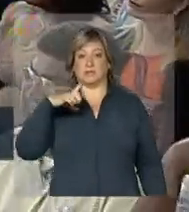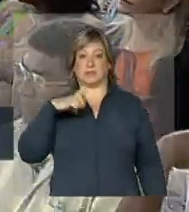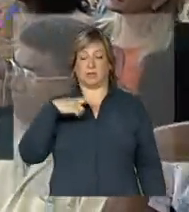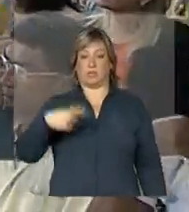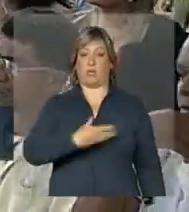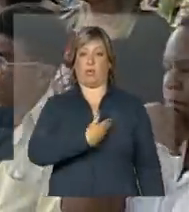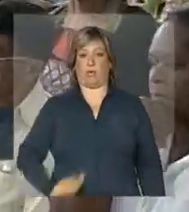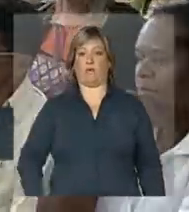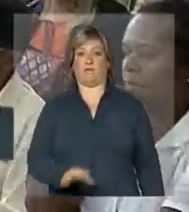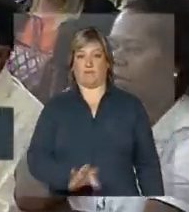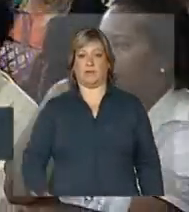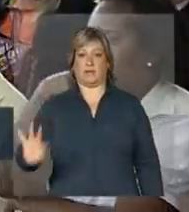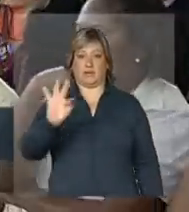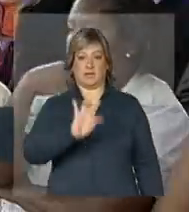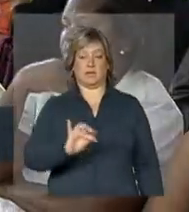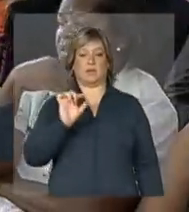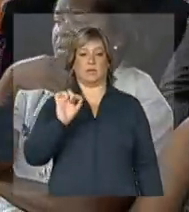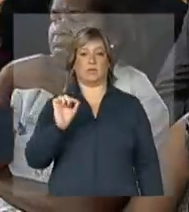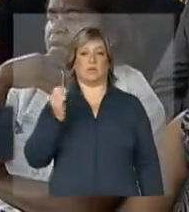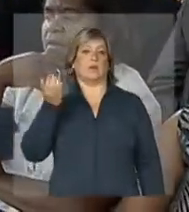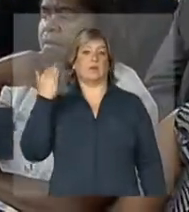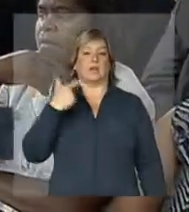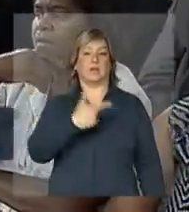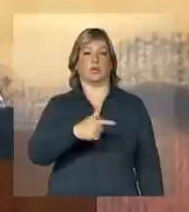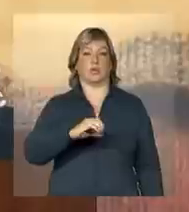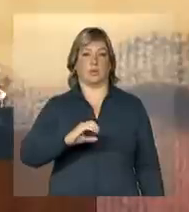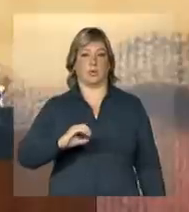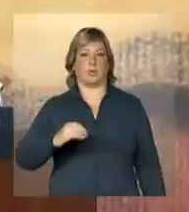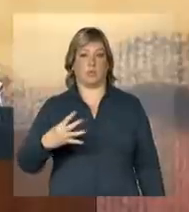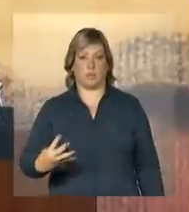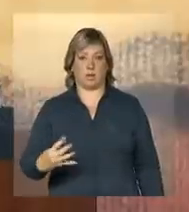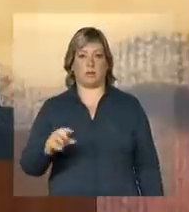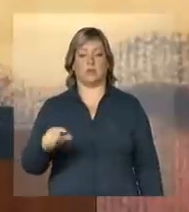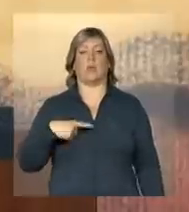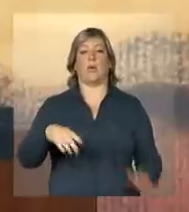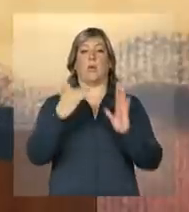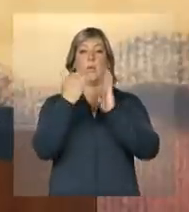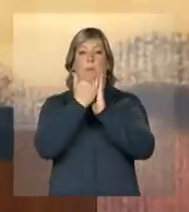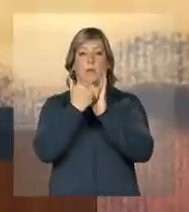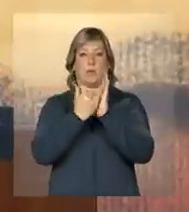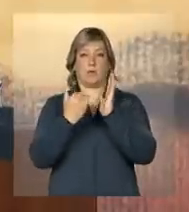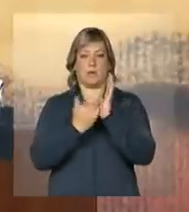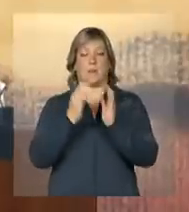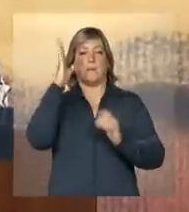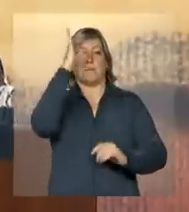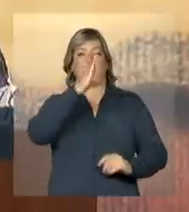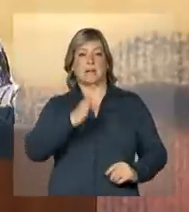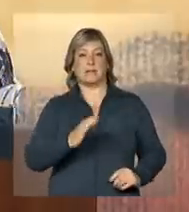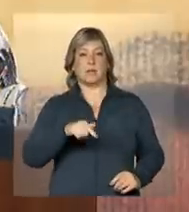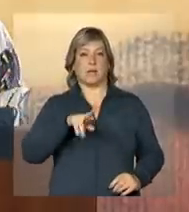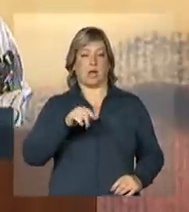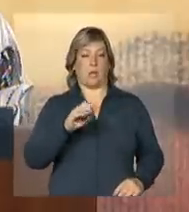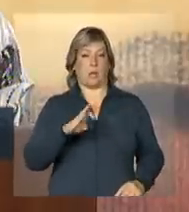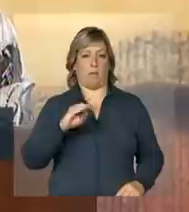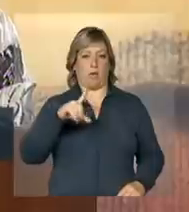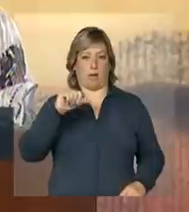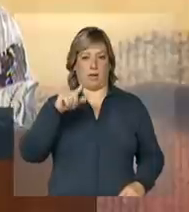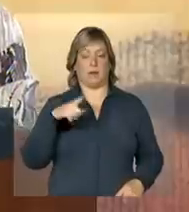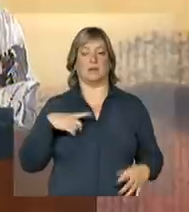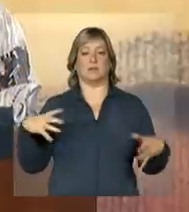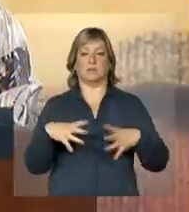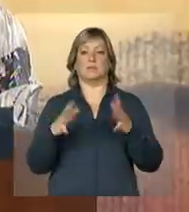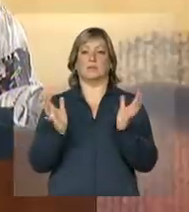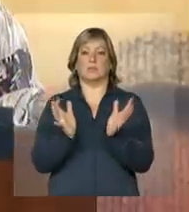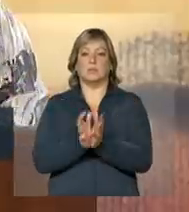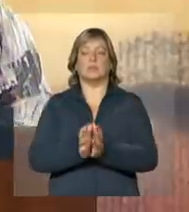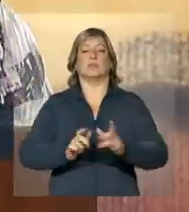federal já desde 2004 o programa Brasil quilombola que engloba